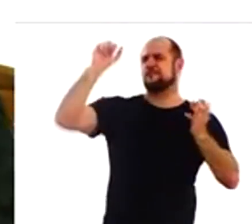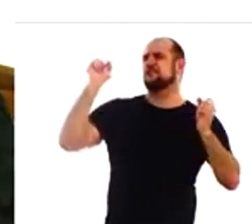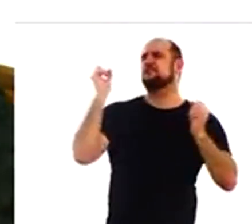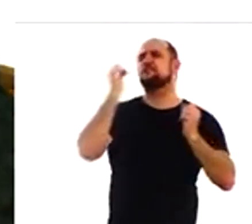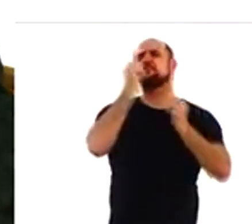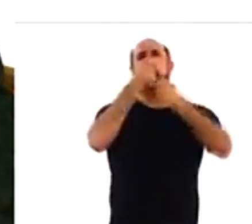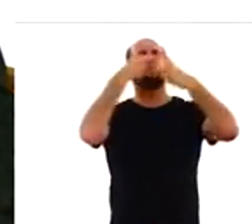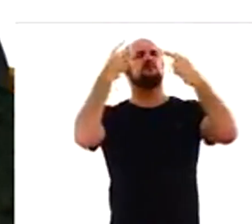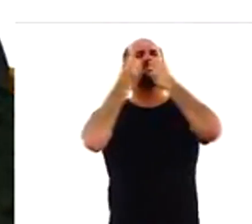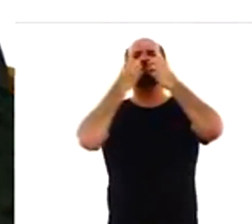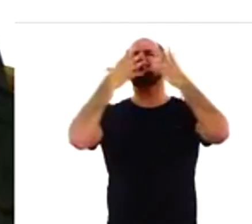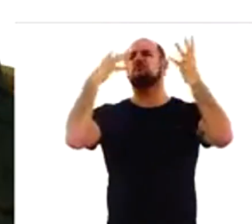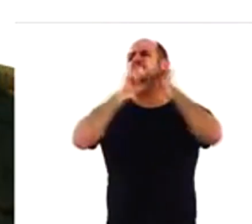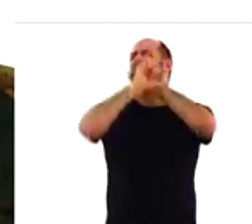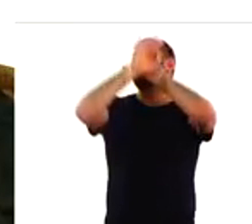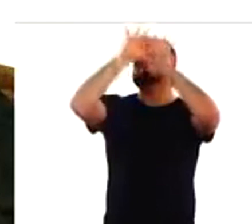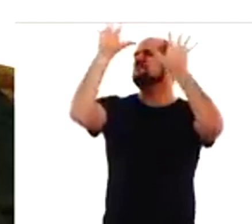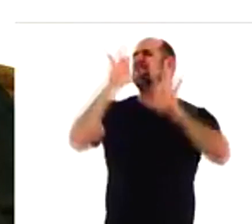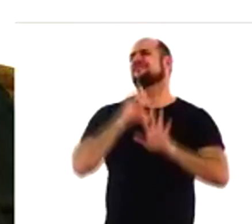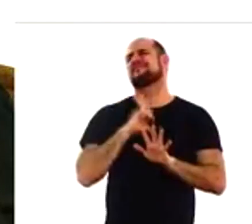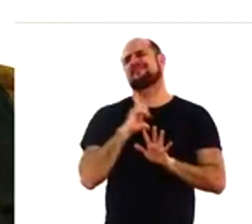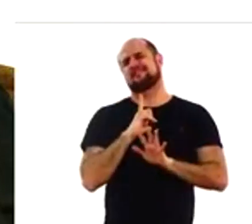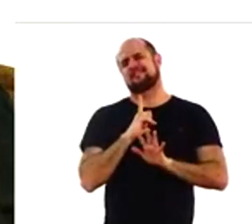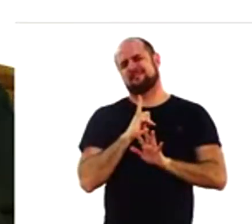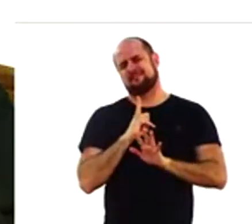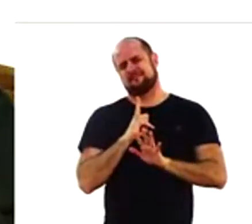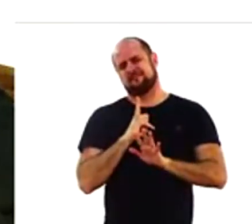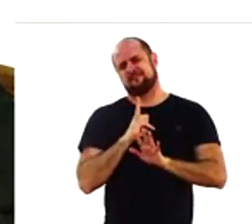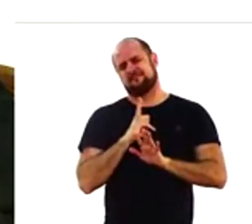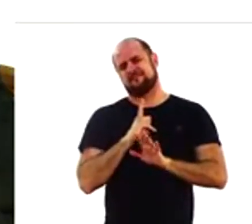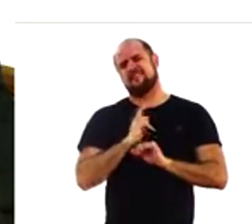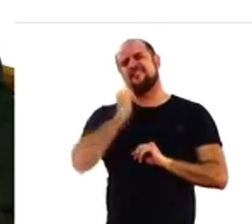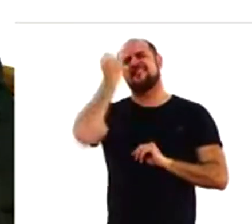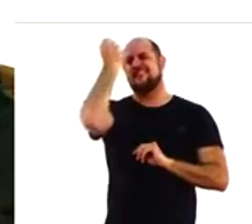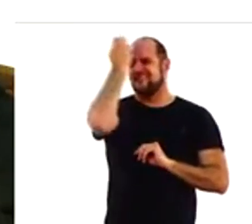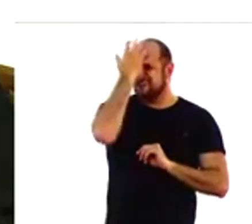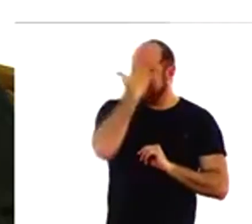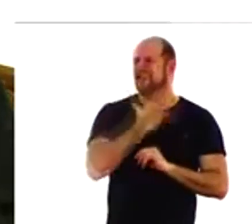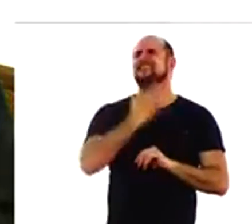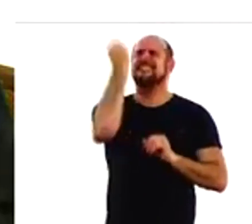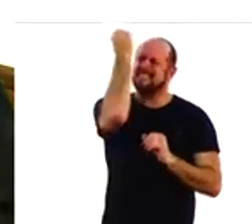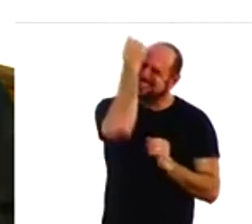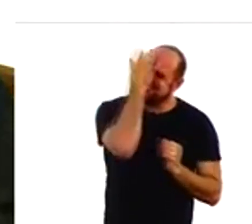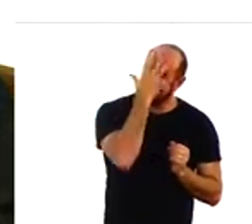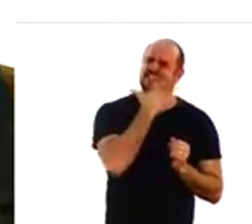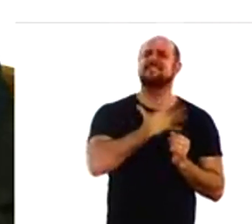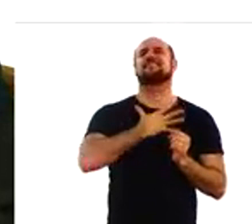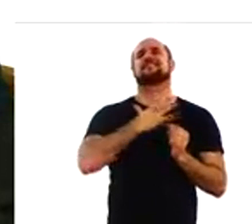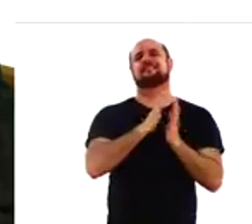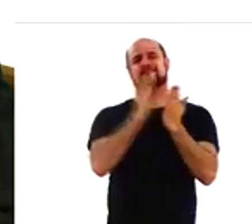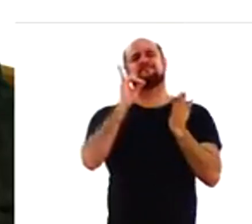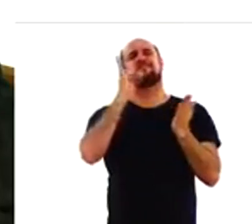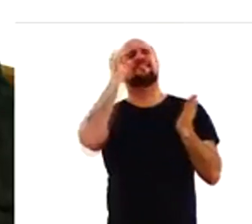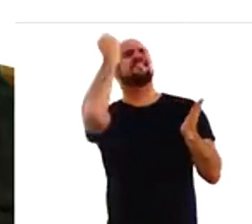gloriosos benefícios, Senhor. Senhor Deus, quanta graça, muita graça, diz o autor